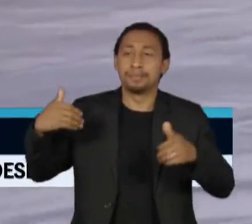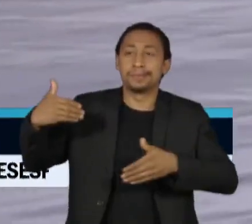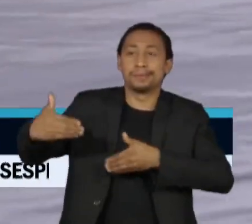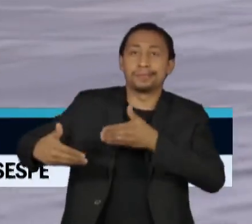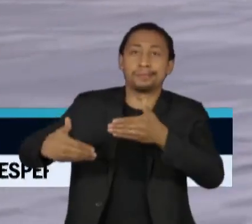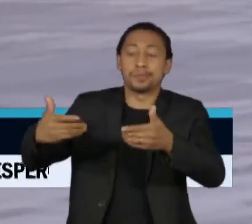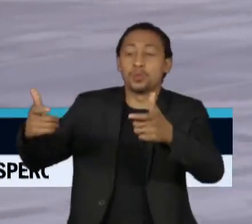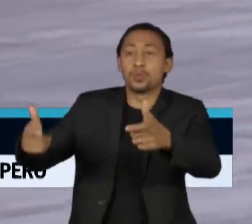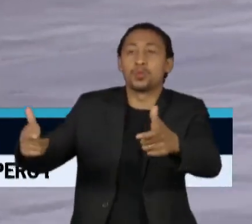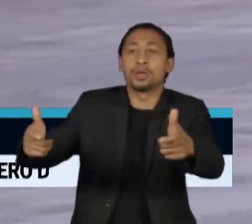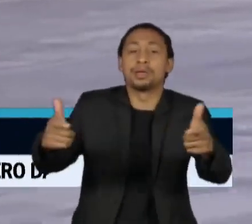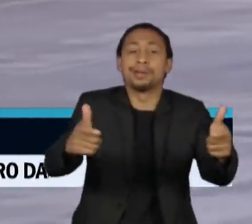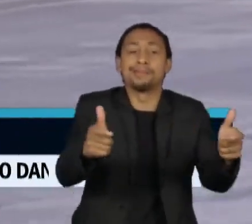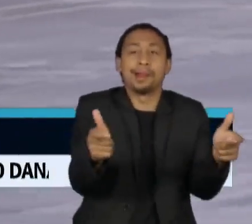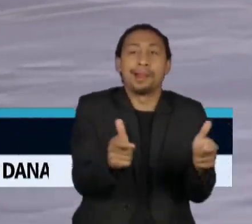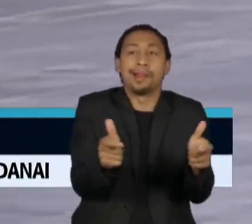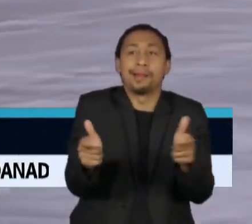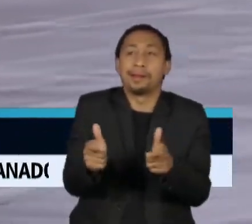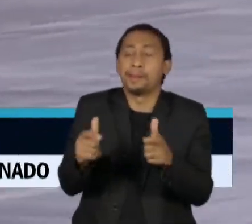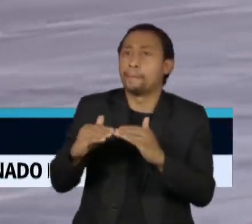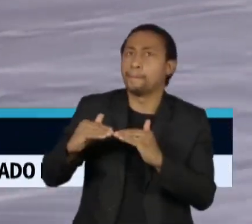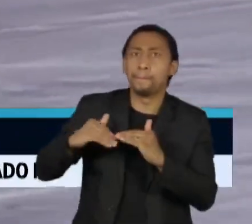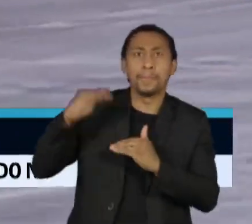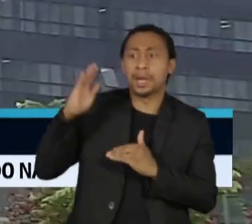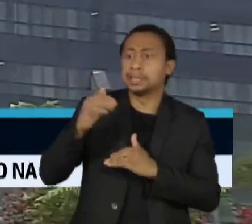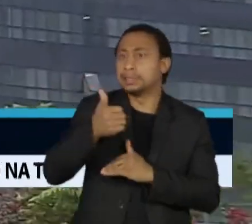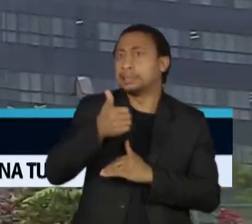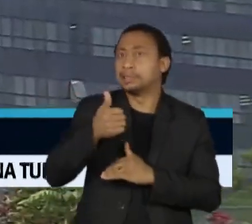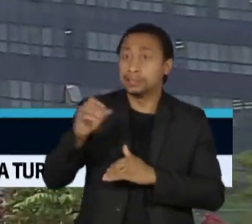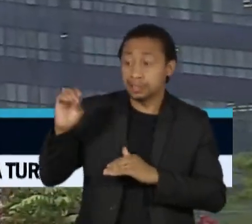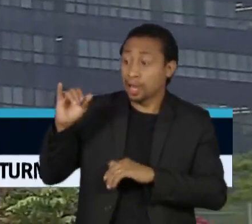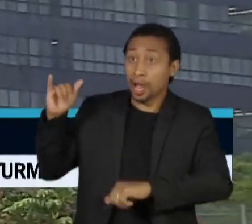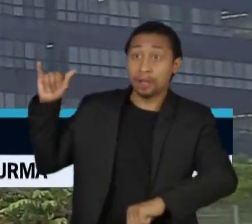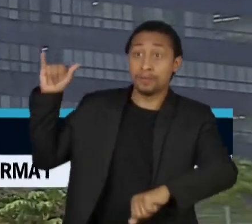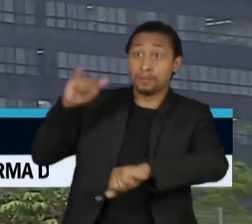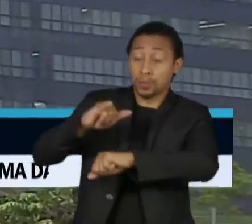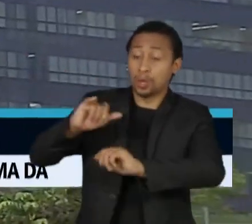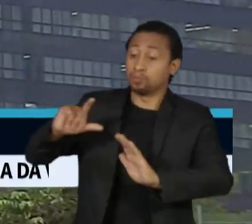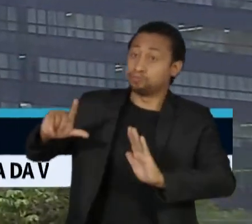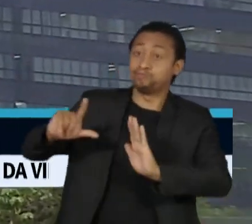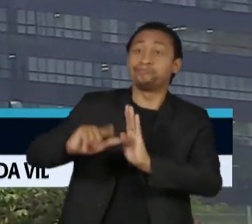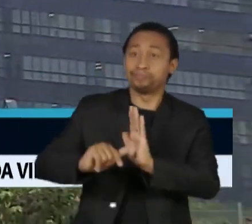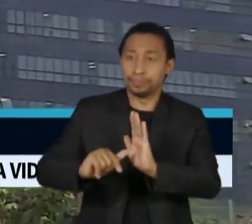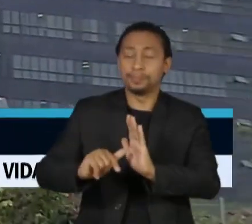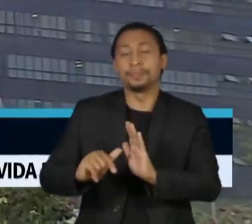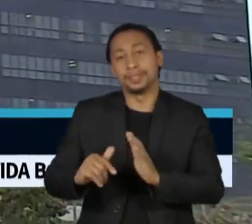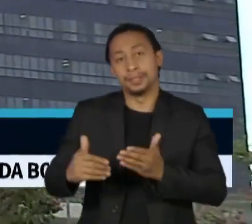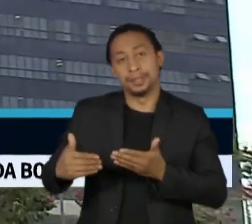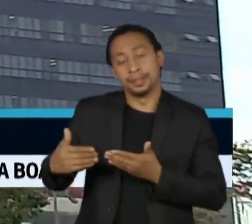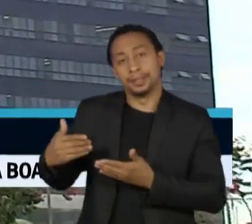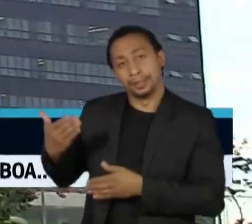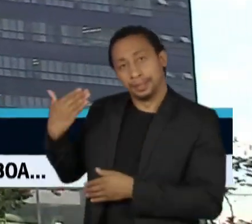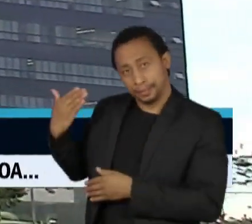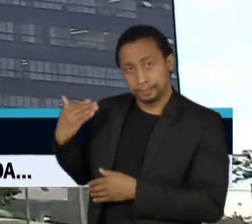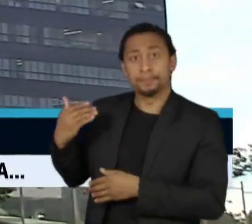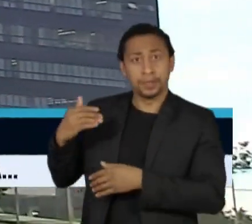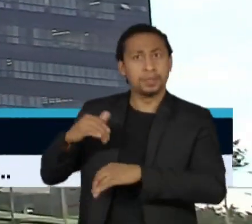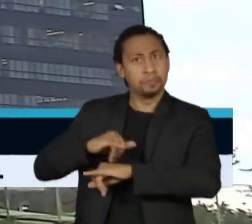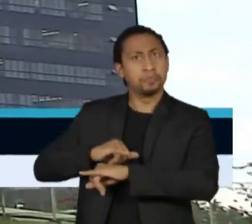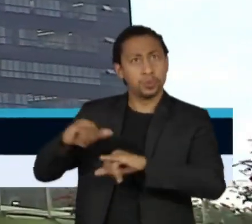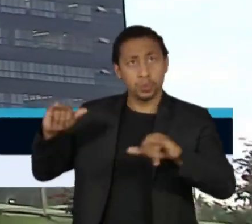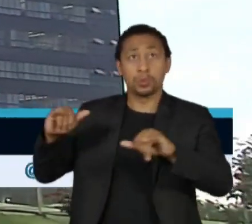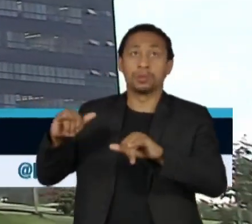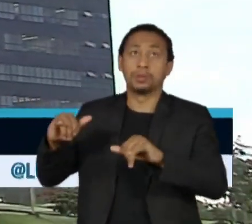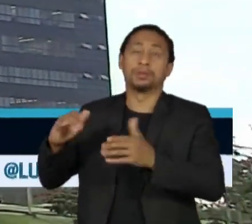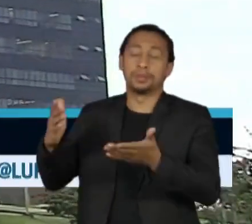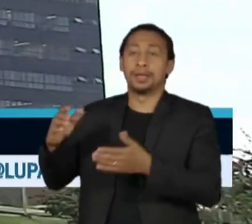menores e a greve afetou mais de 100 voos. Na sexta-feira, o Tribunal Superior do Trabalho havia